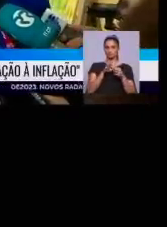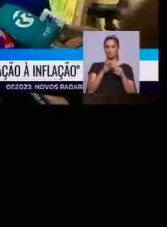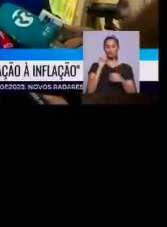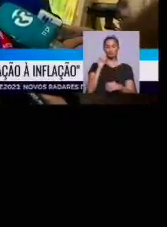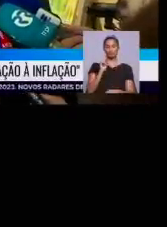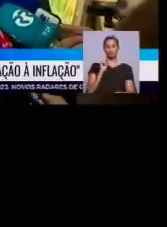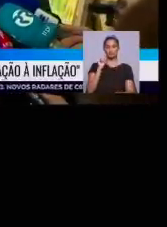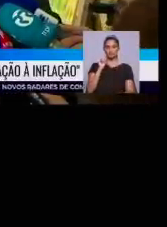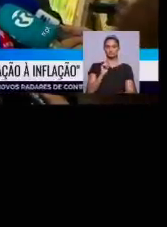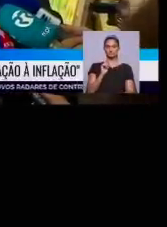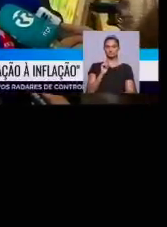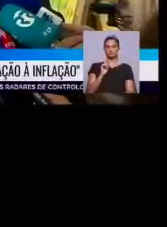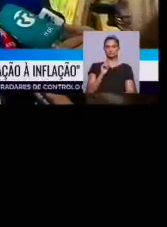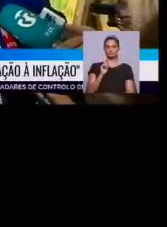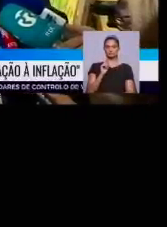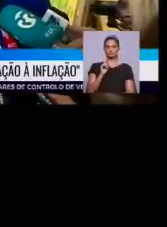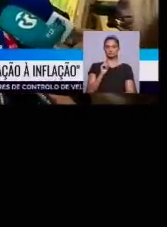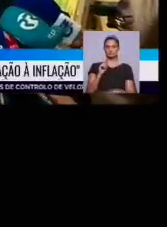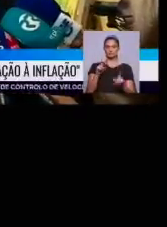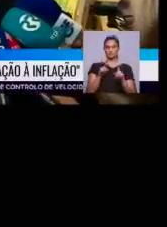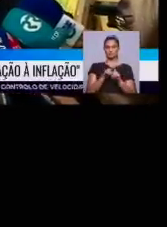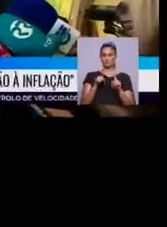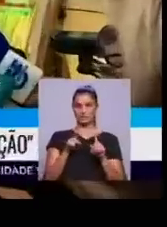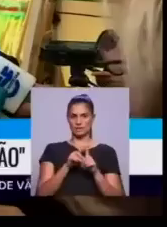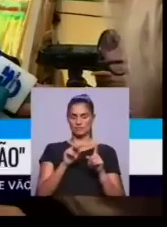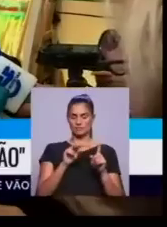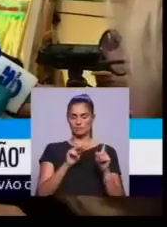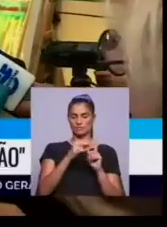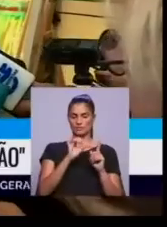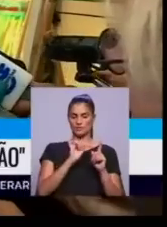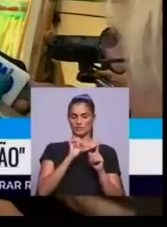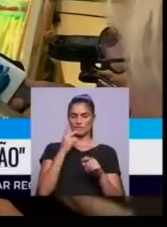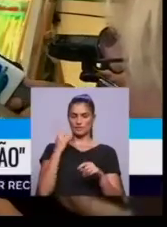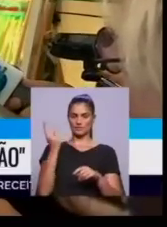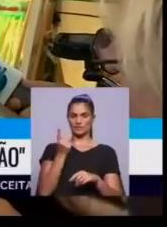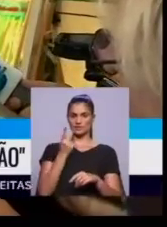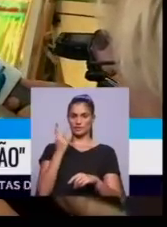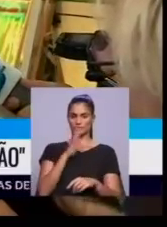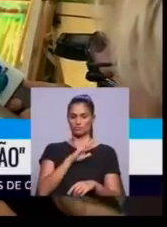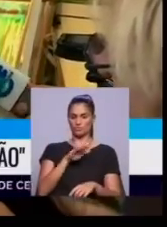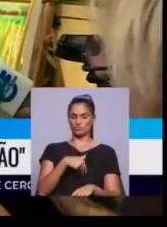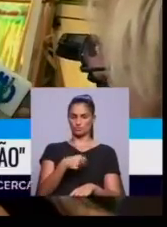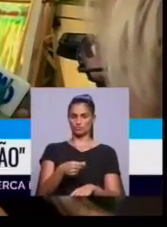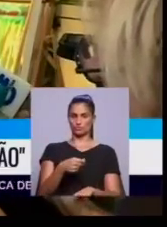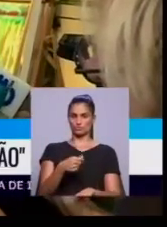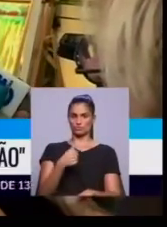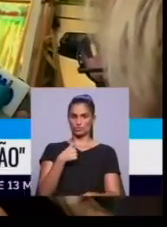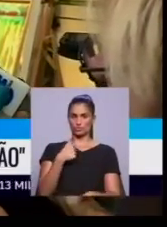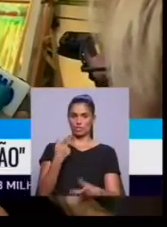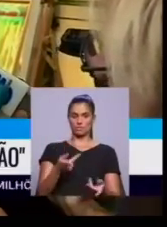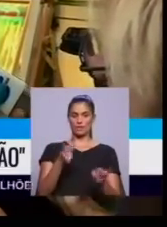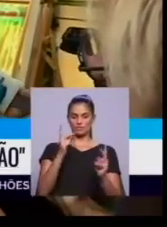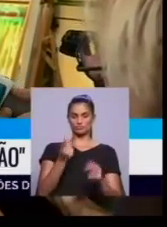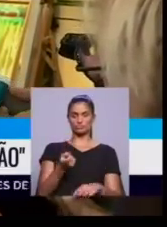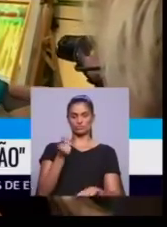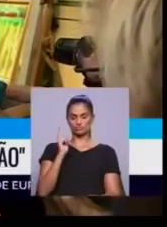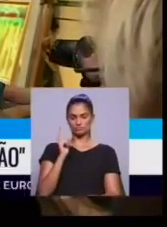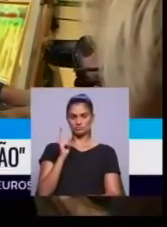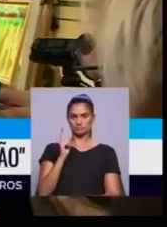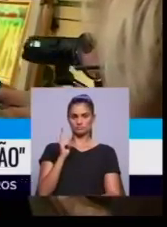que corresponde a visão que eu tenho da vida e do mundo eu não sou Liberal